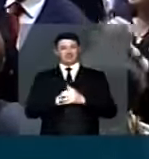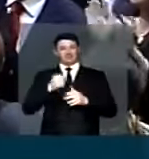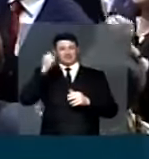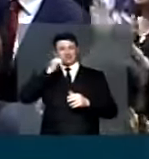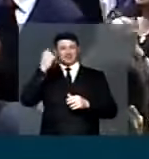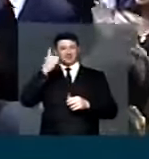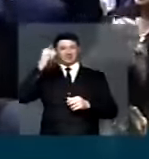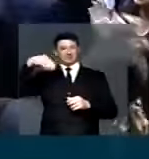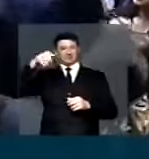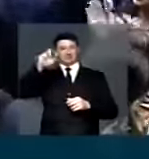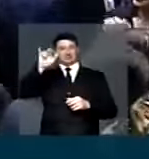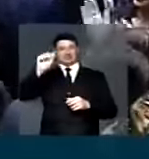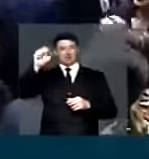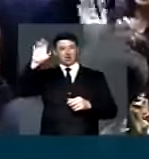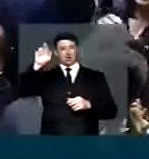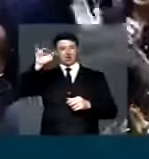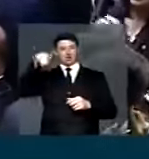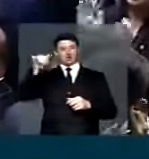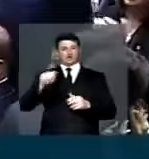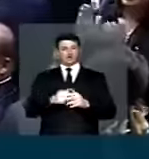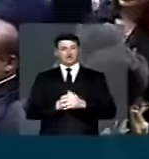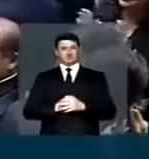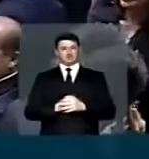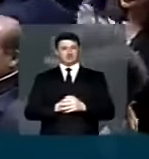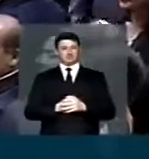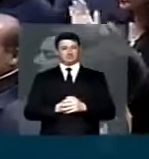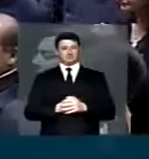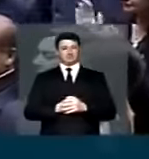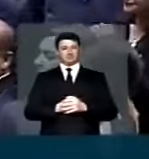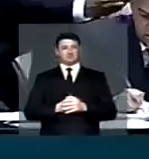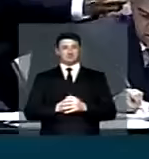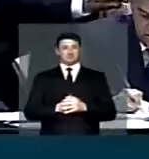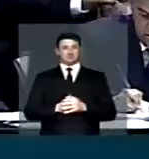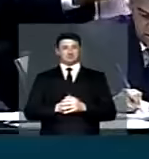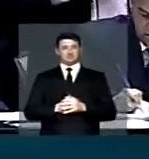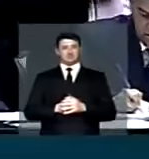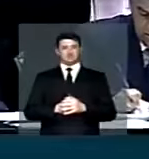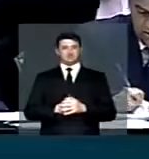Maria Corina. Embaixada da liberdade, senhor presidente.